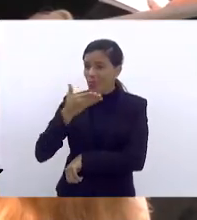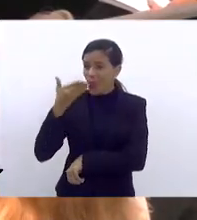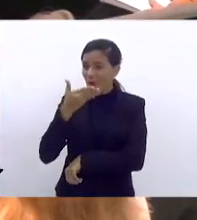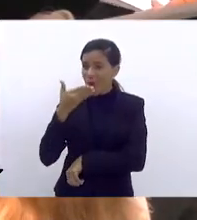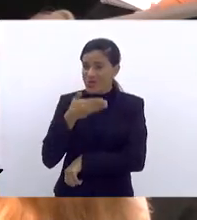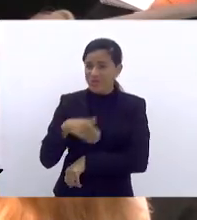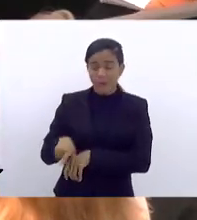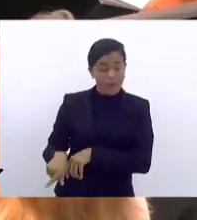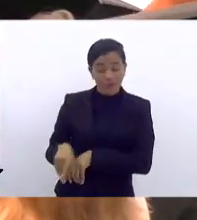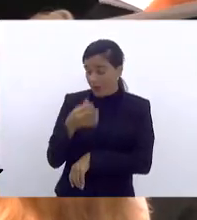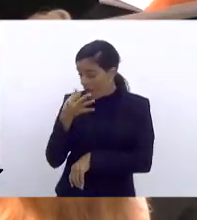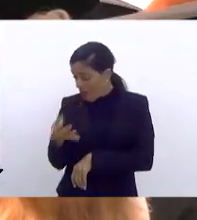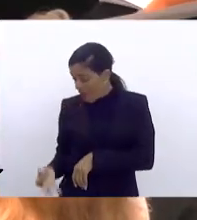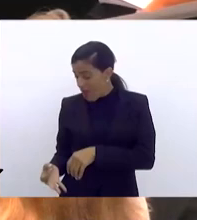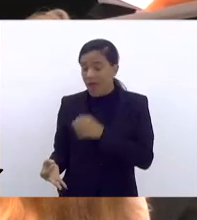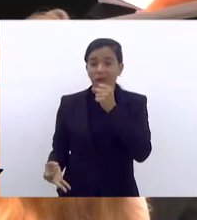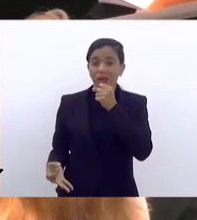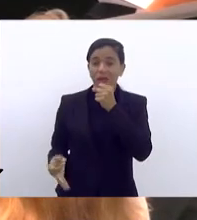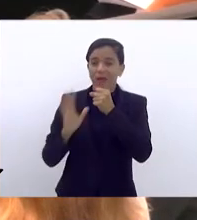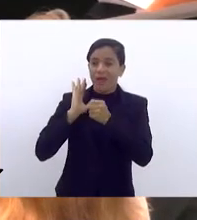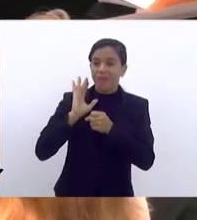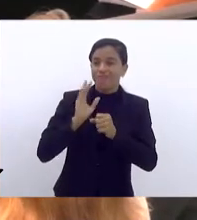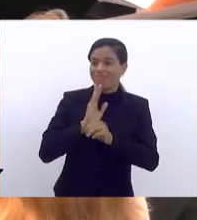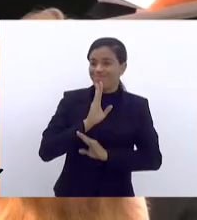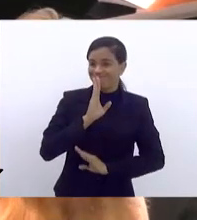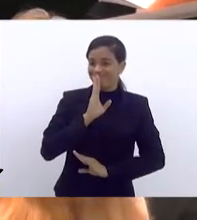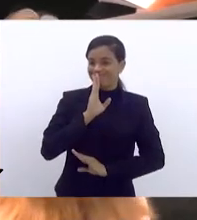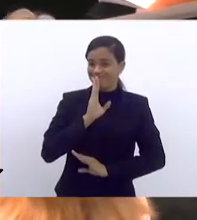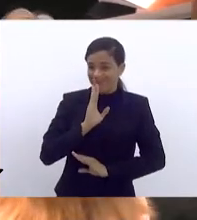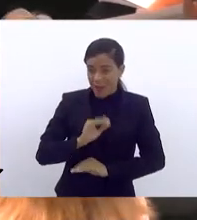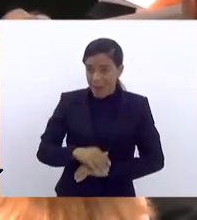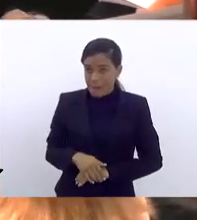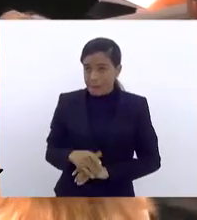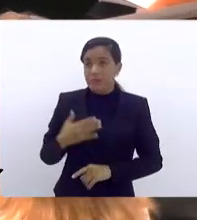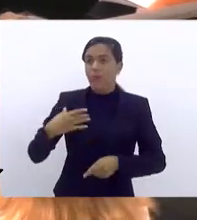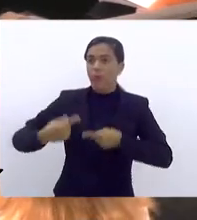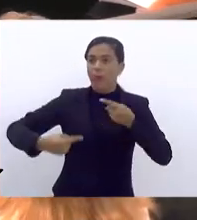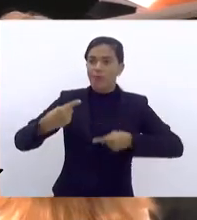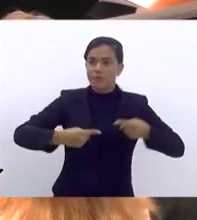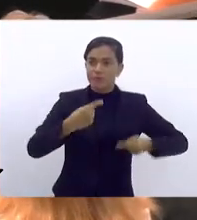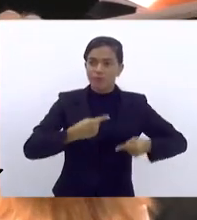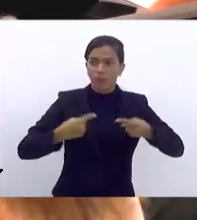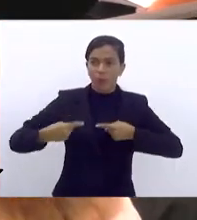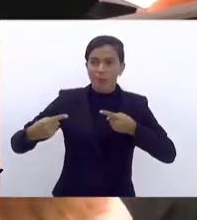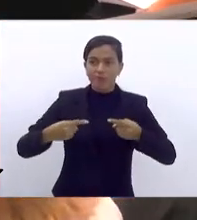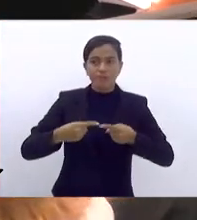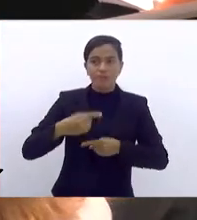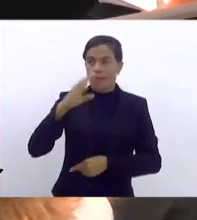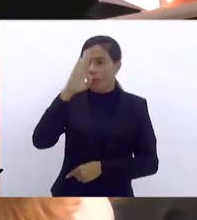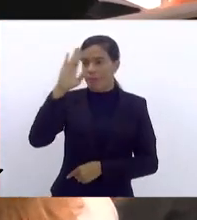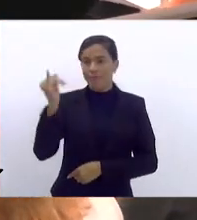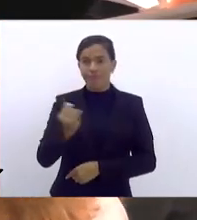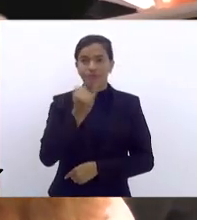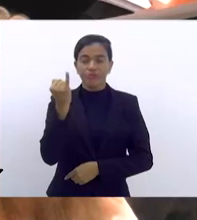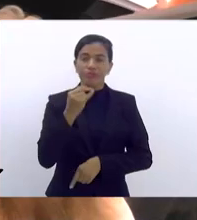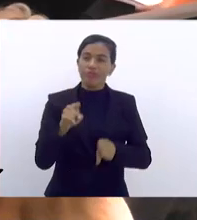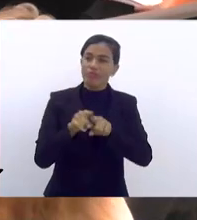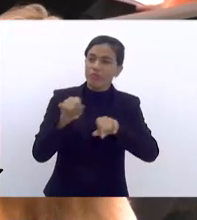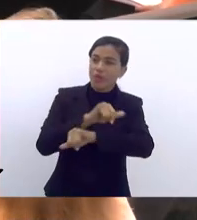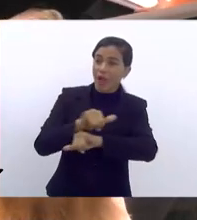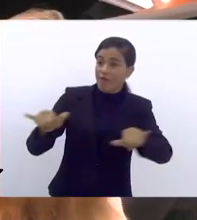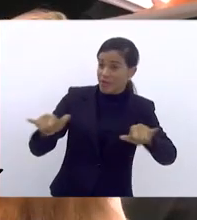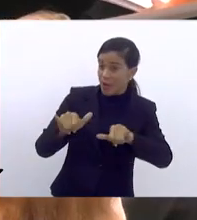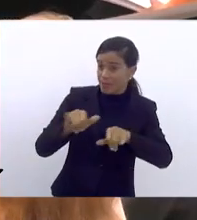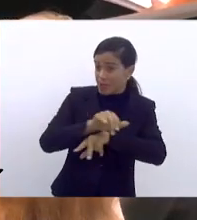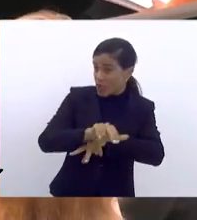poder parar minha boca aqui mas é o debate que aqui se abre é fundamental e quero dizer também para todos e